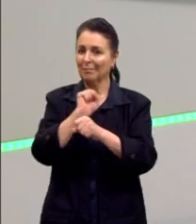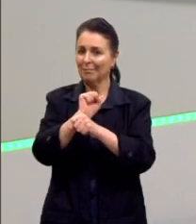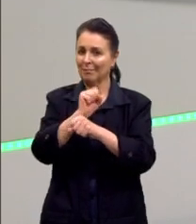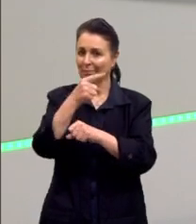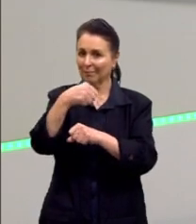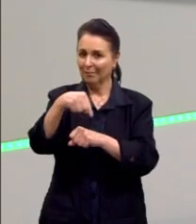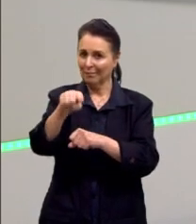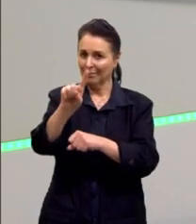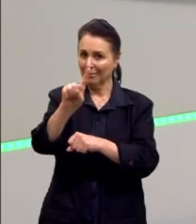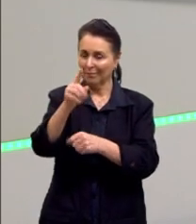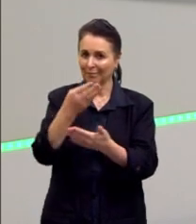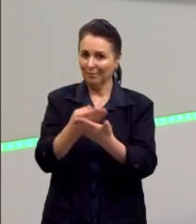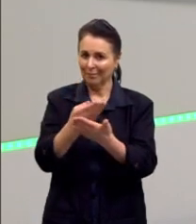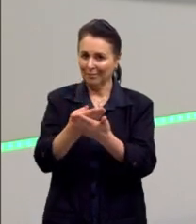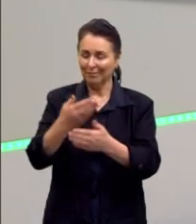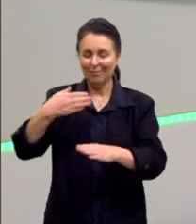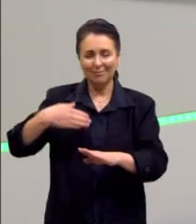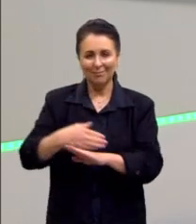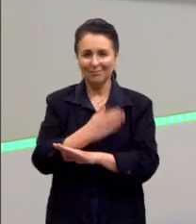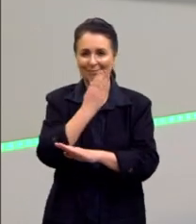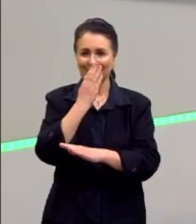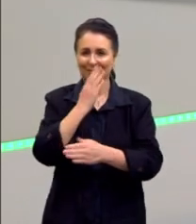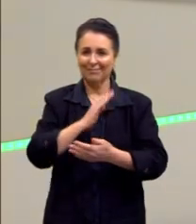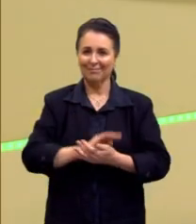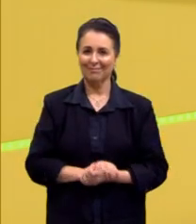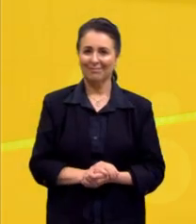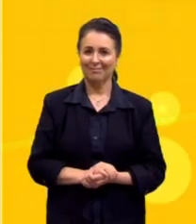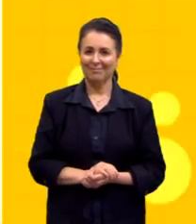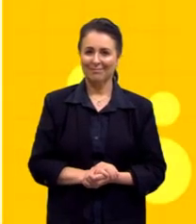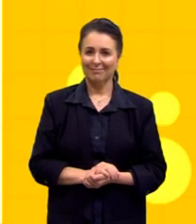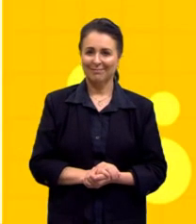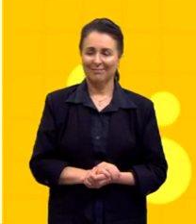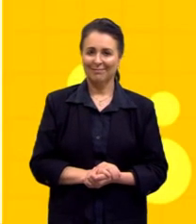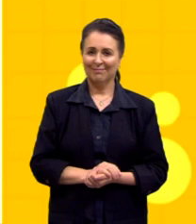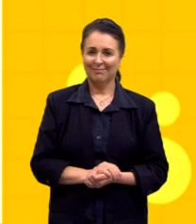então na próxima aula a gente partiu passar o